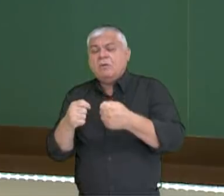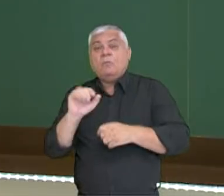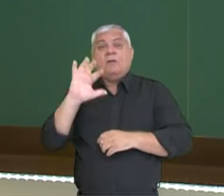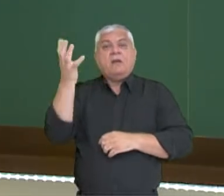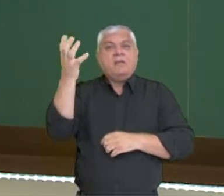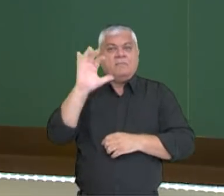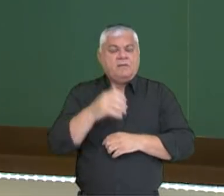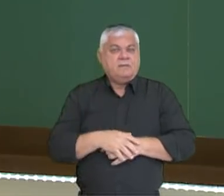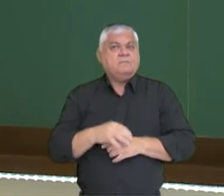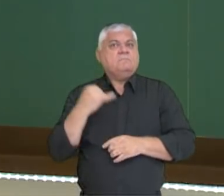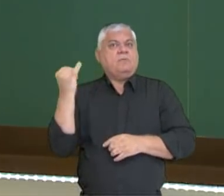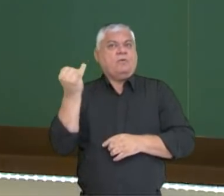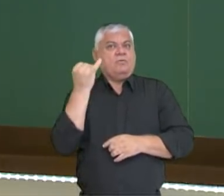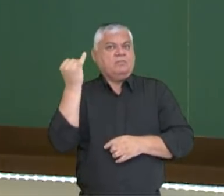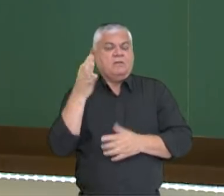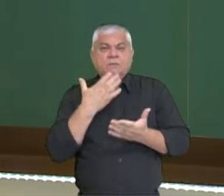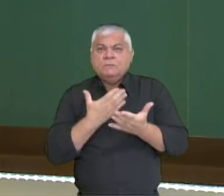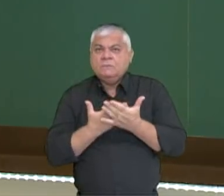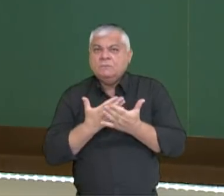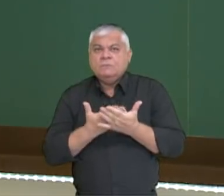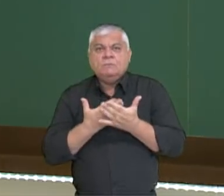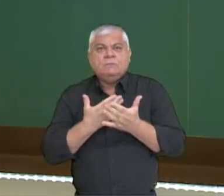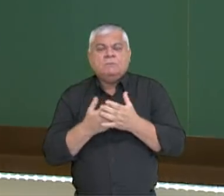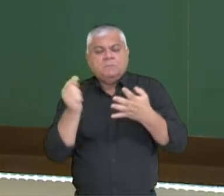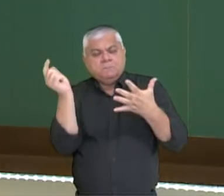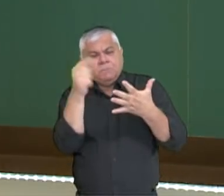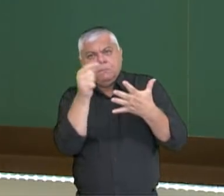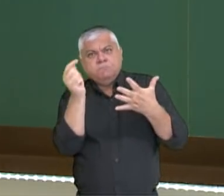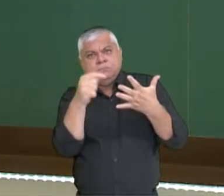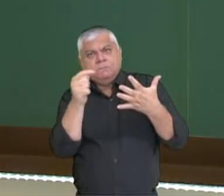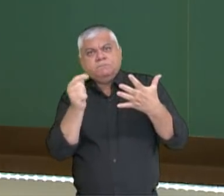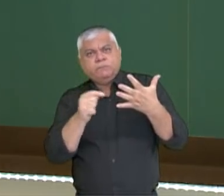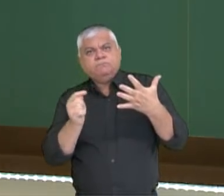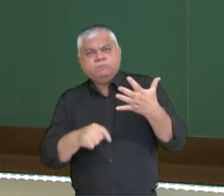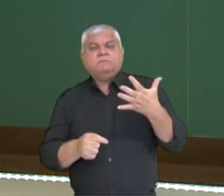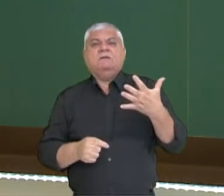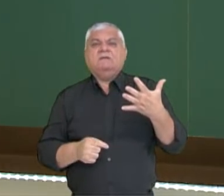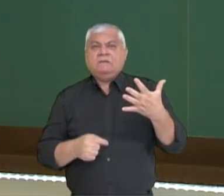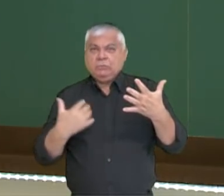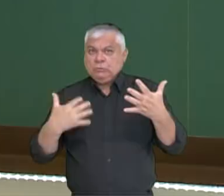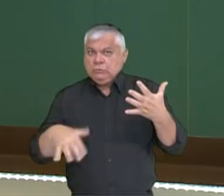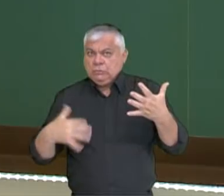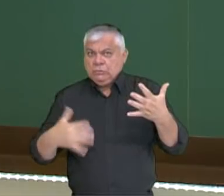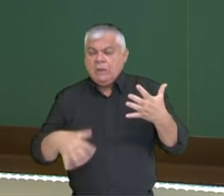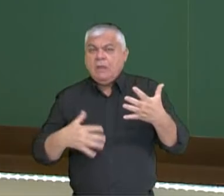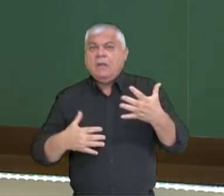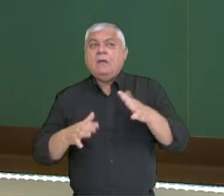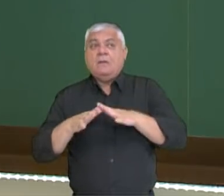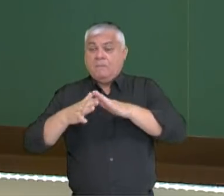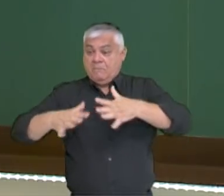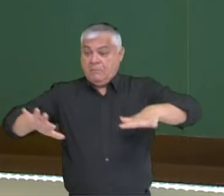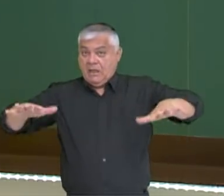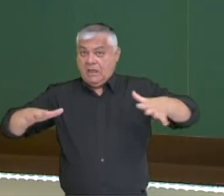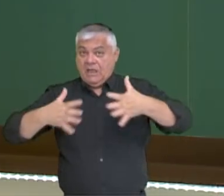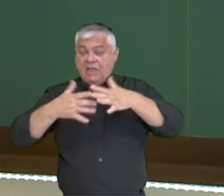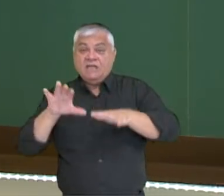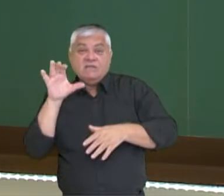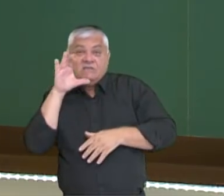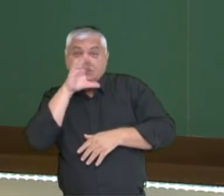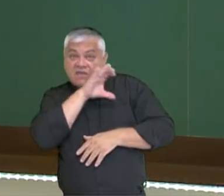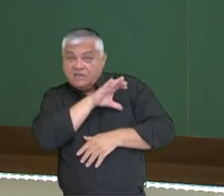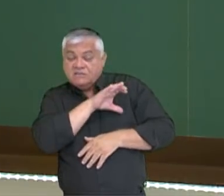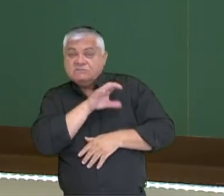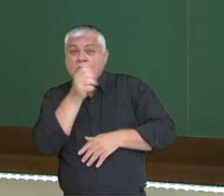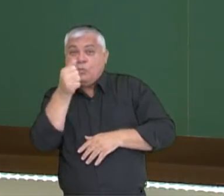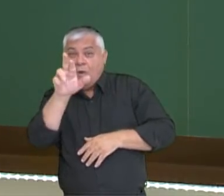quanto é importante analisar todos esses fatores, né? Então, onde o mar é mais quente, por exemplo, eu tenho correntes mais quentes,